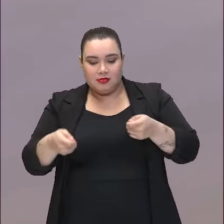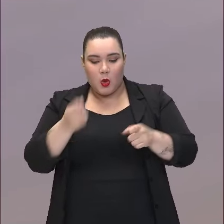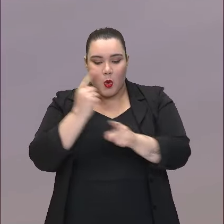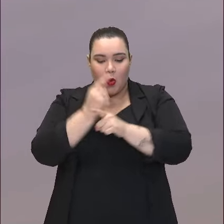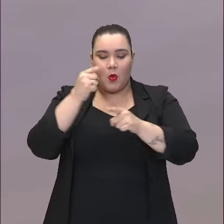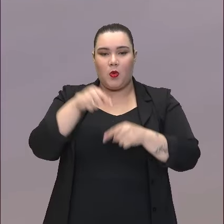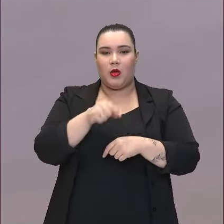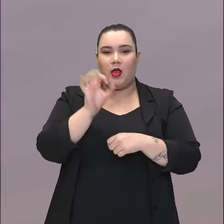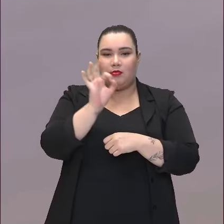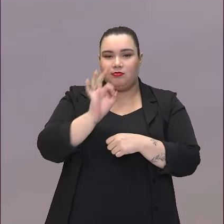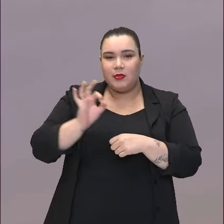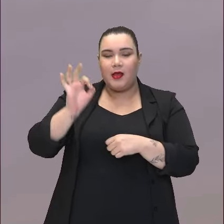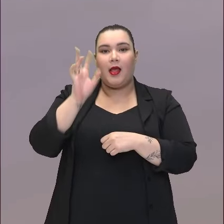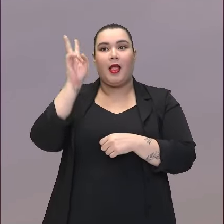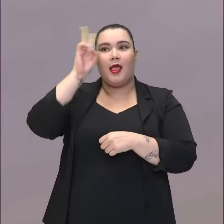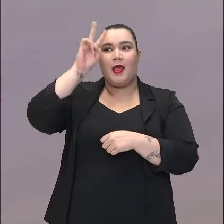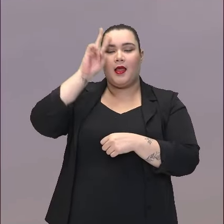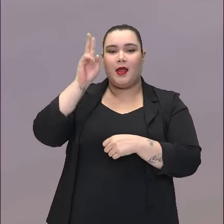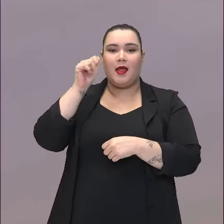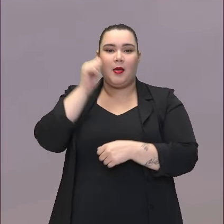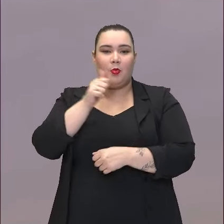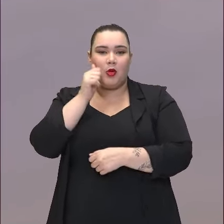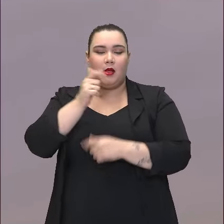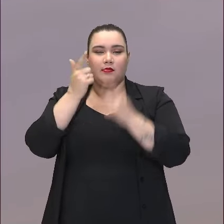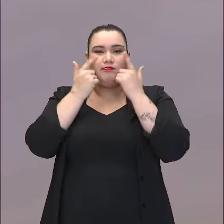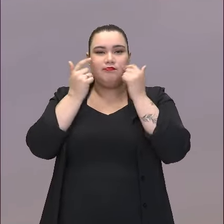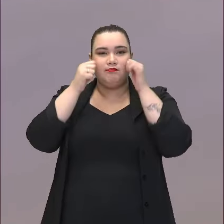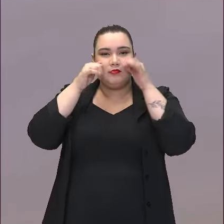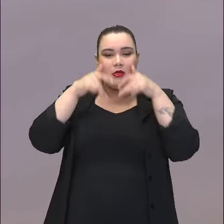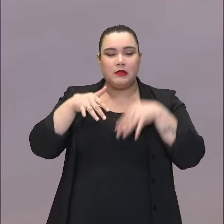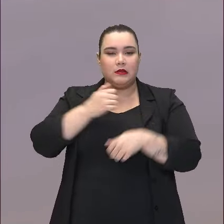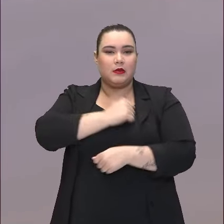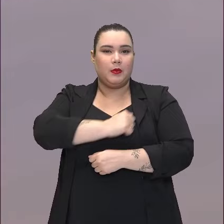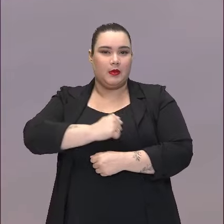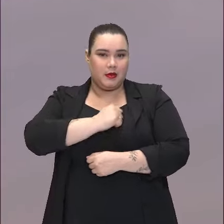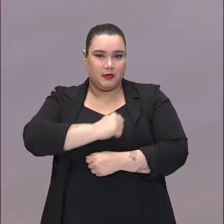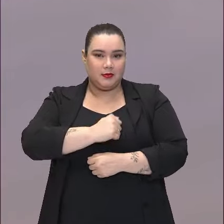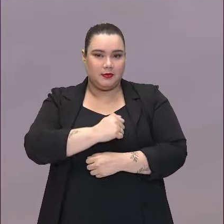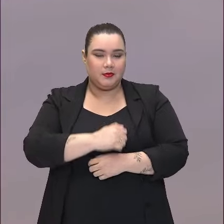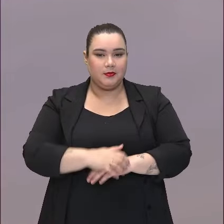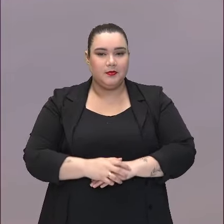pureza recordam as lágrimas de saudade da infeliz Potira.